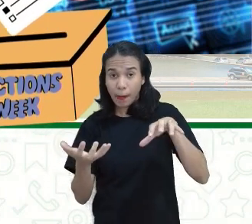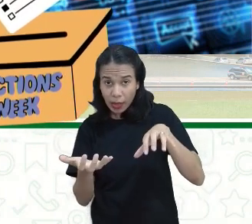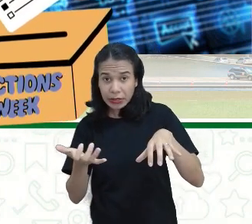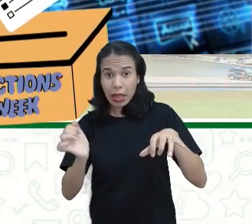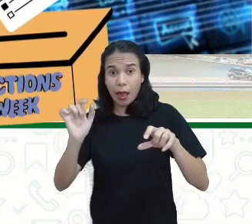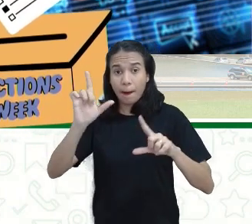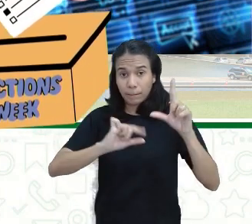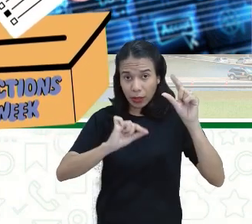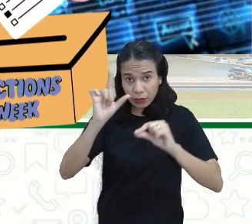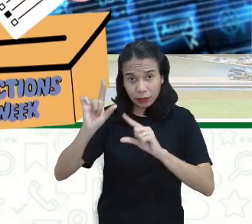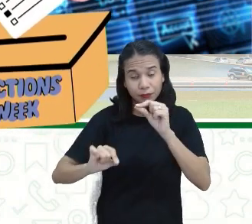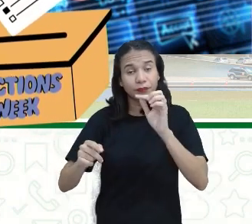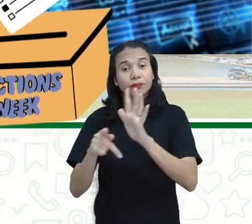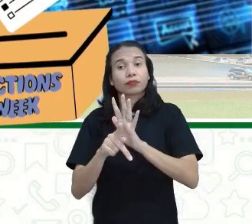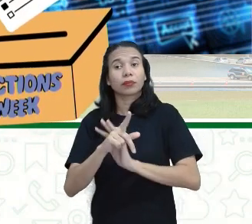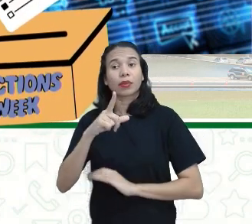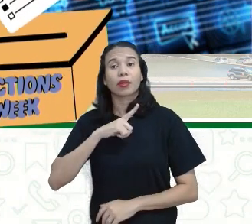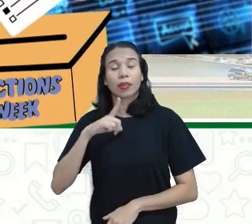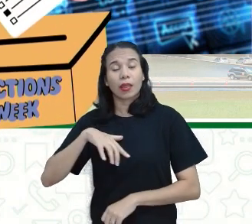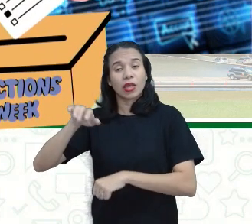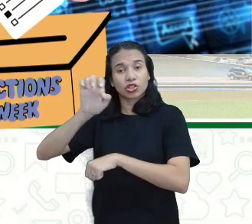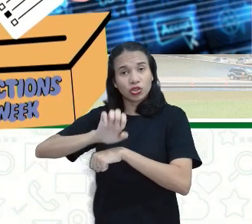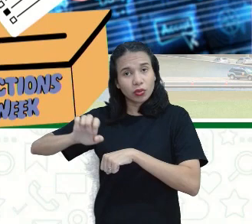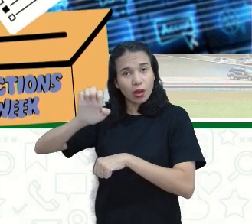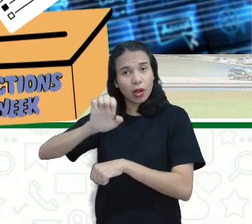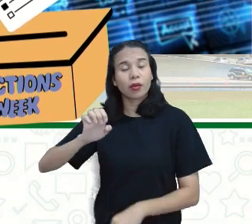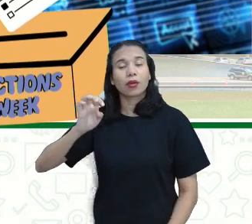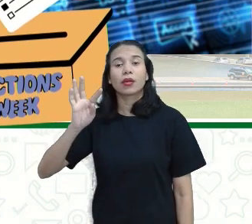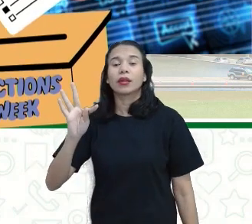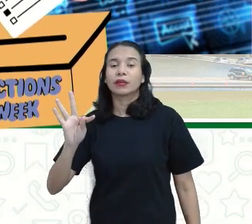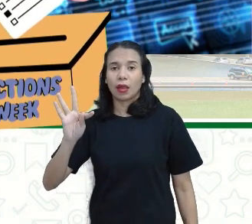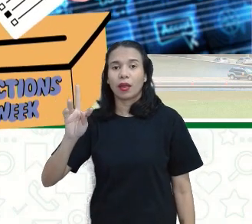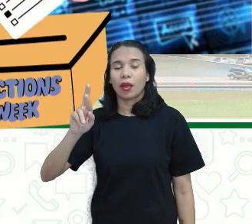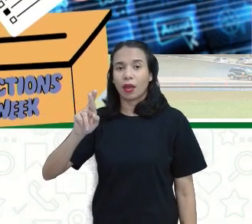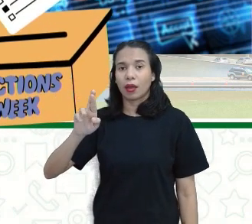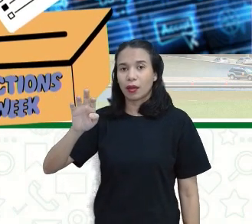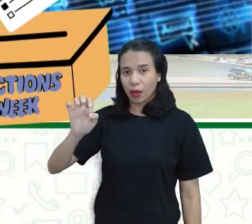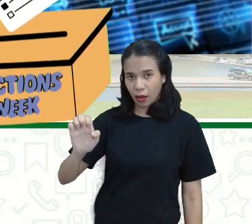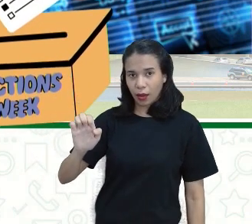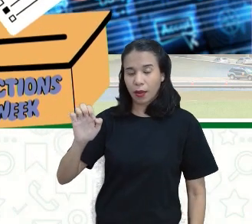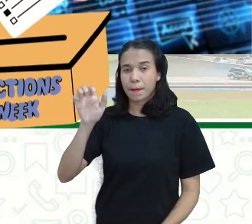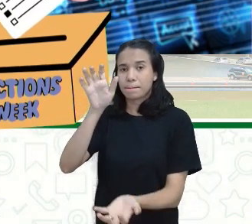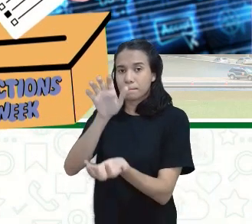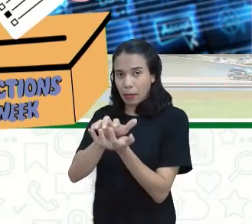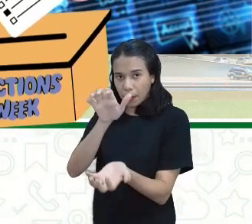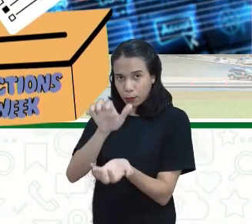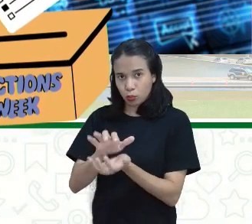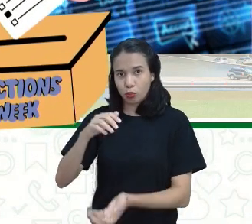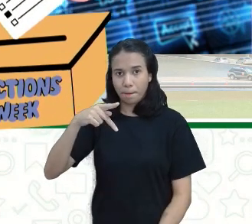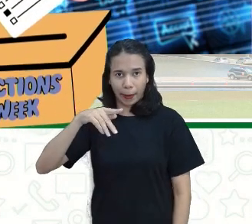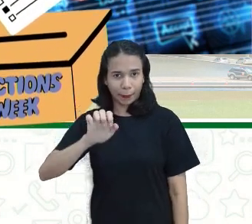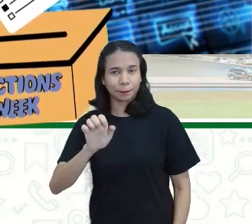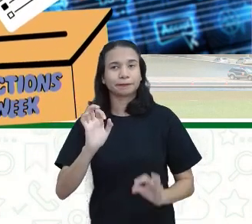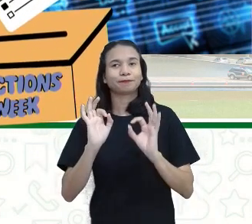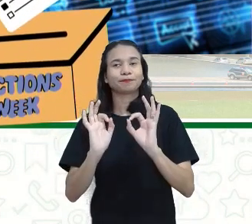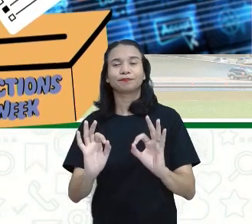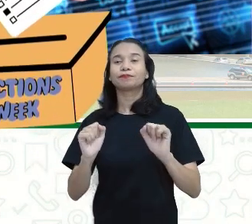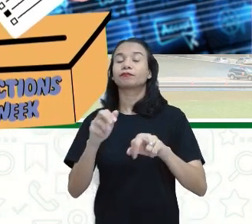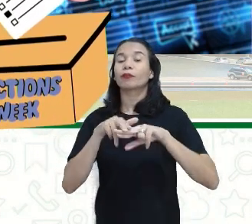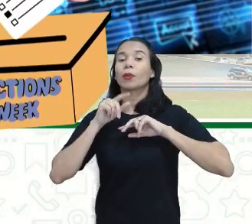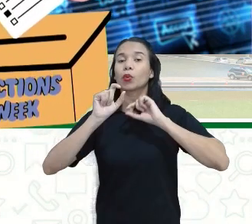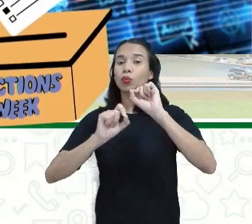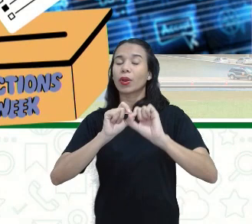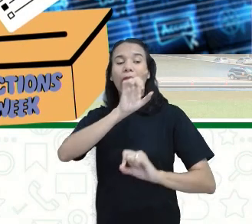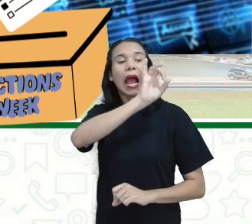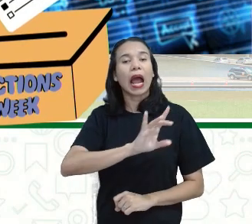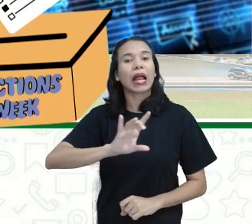nós temos os tribunais regionais eleitorais. No caso nosso, TRE, PE, ok? Então, vejam só.